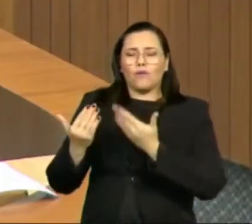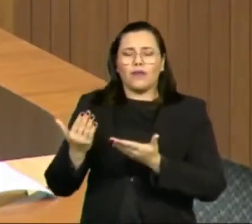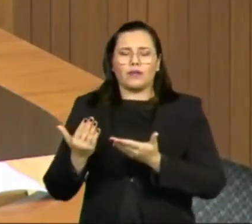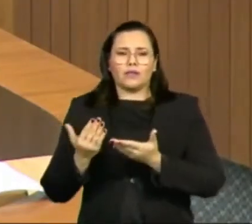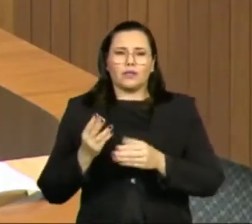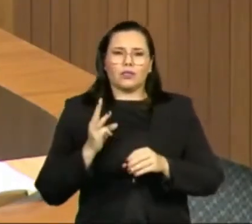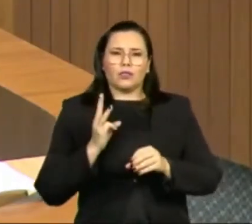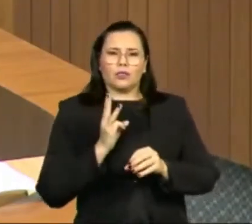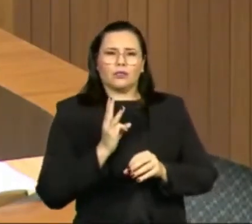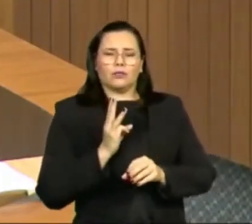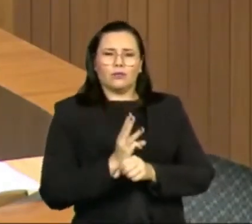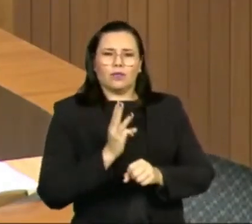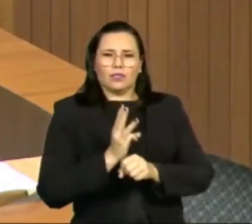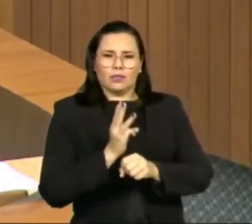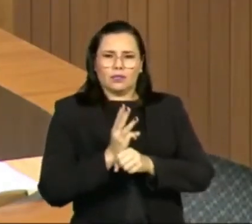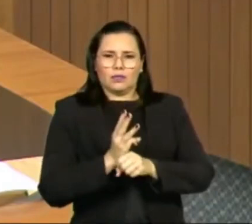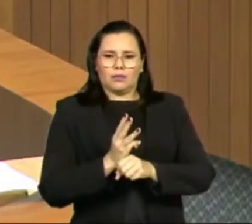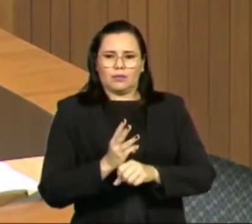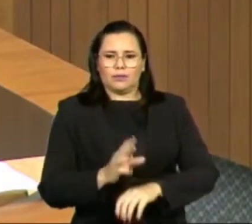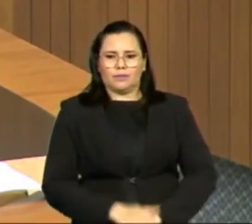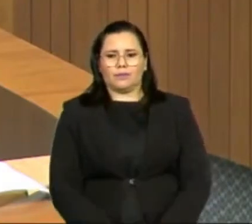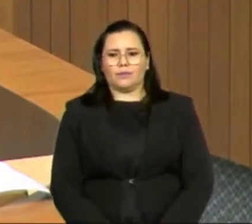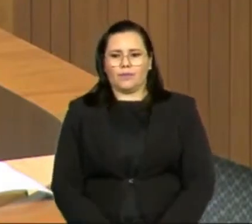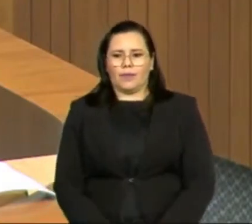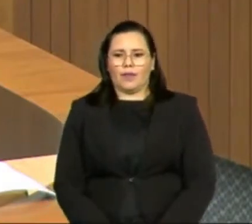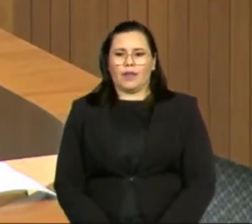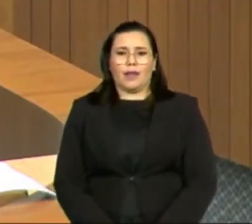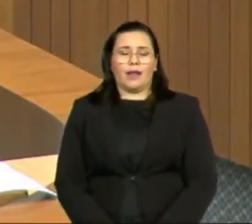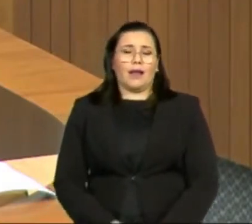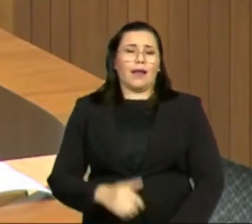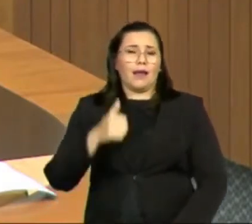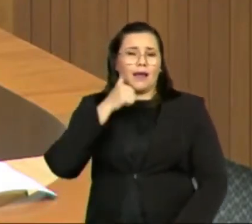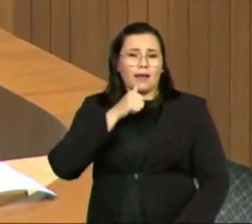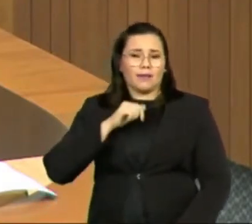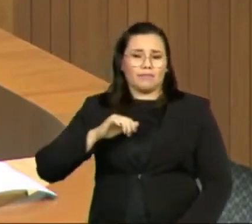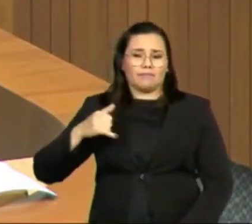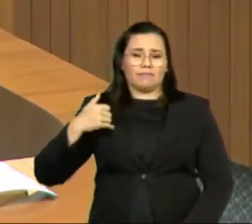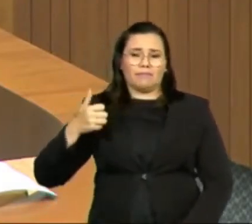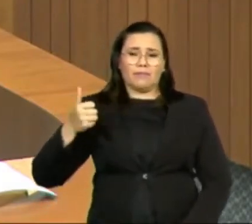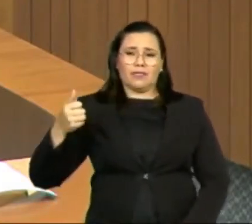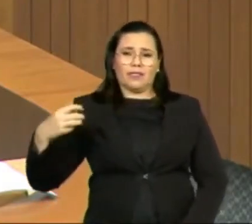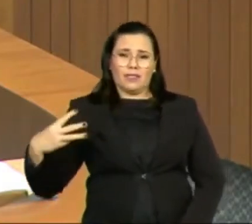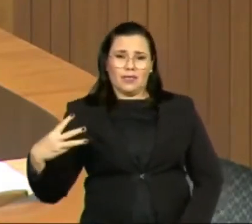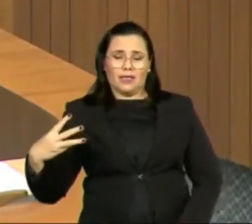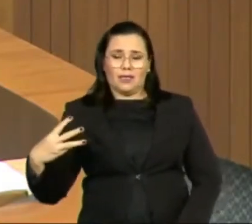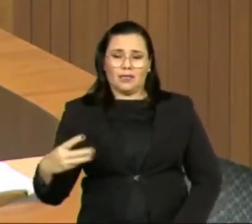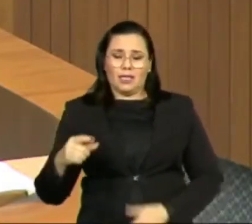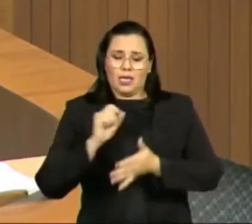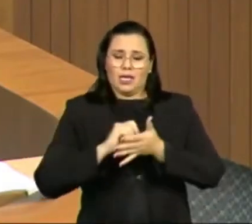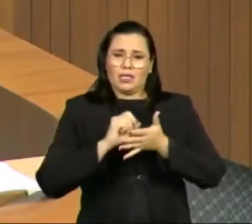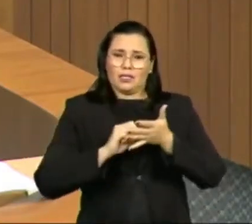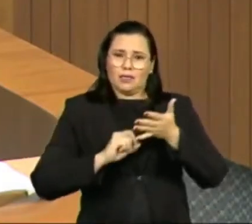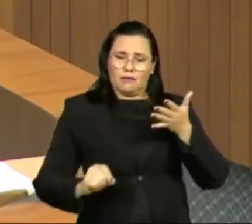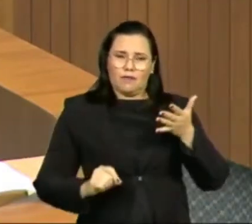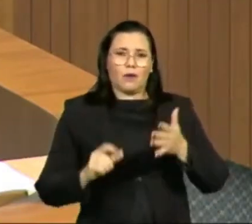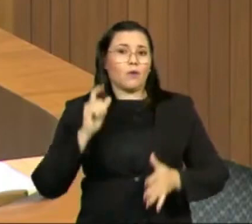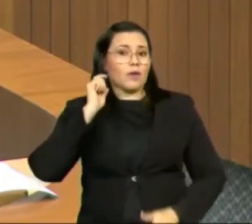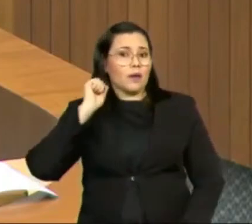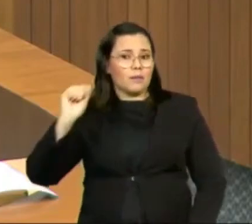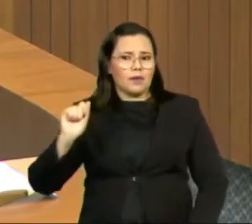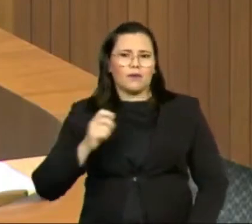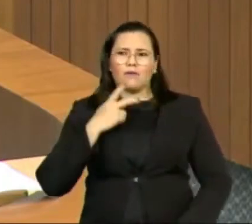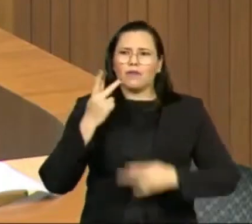com uma menina de 13 anos. A moça falou, ele resolveu uma carta, escreveu uma carta em abril,